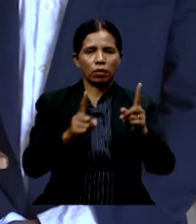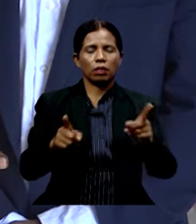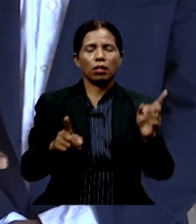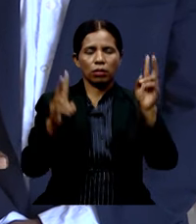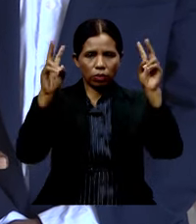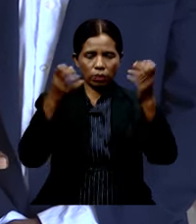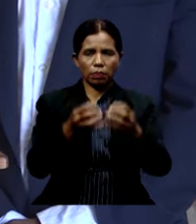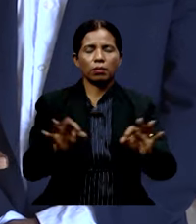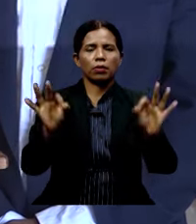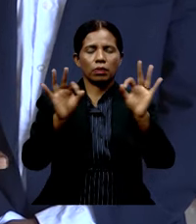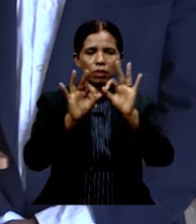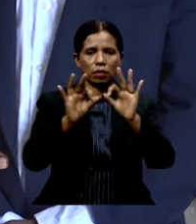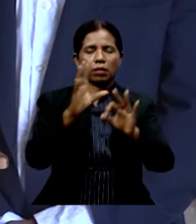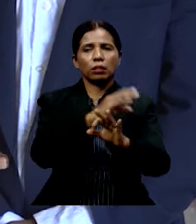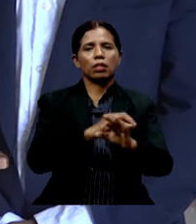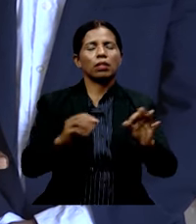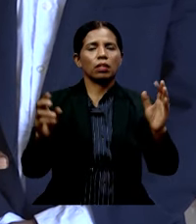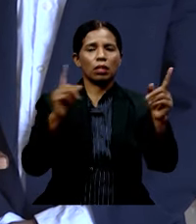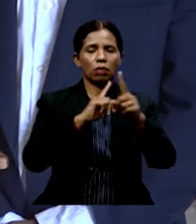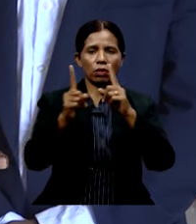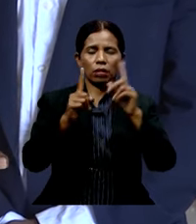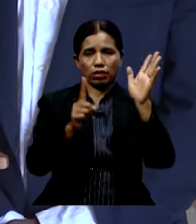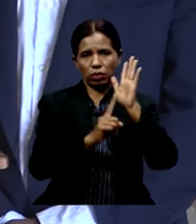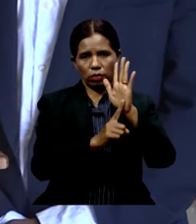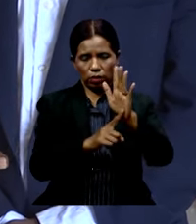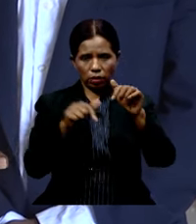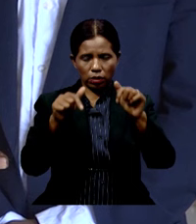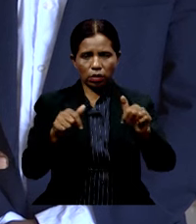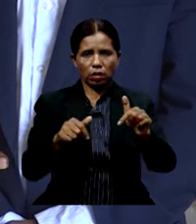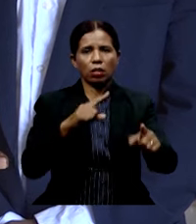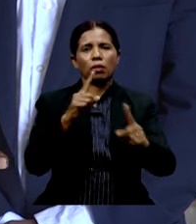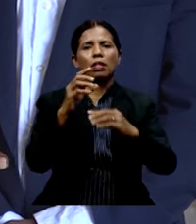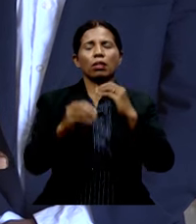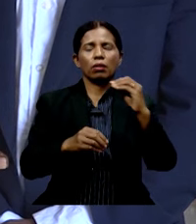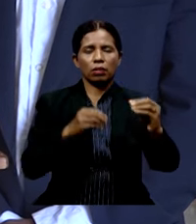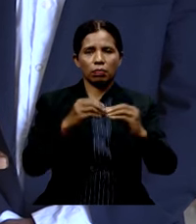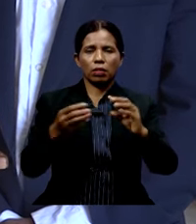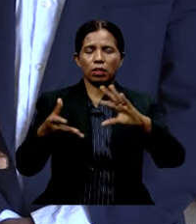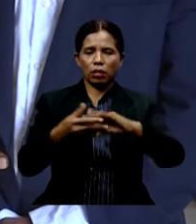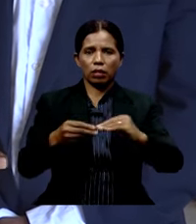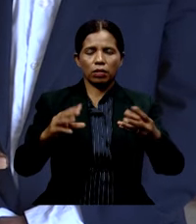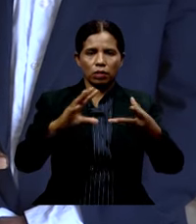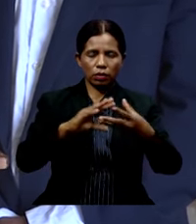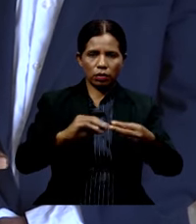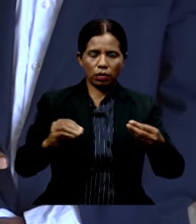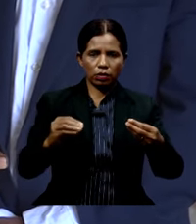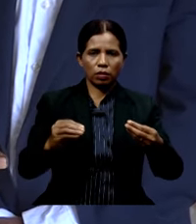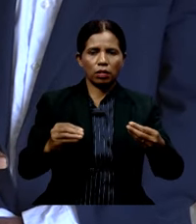tópico principal e a talk show de nei tanto tópico maka kona ba história,